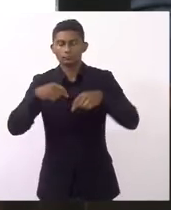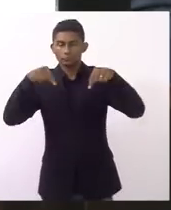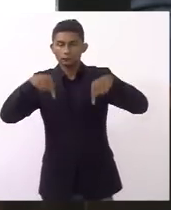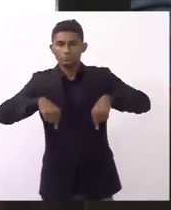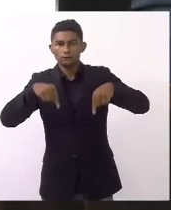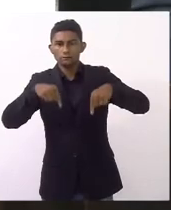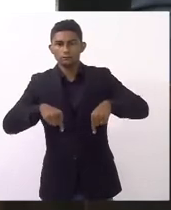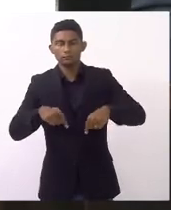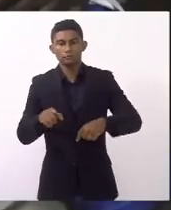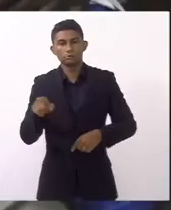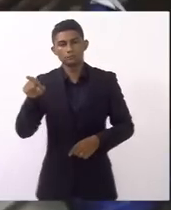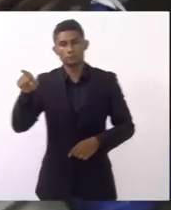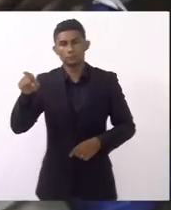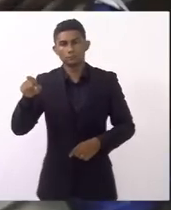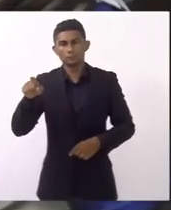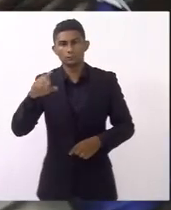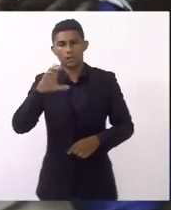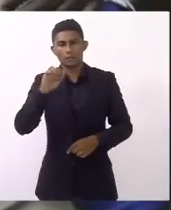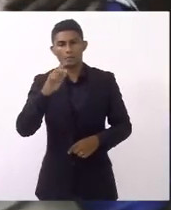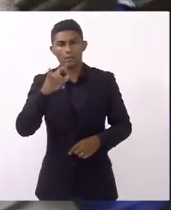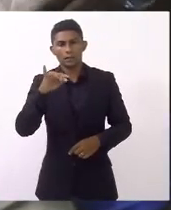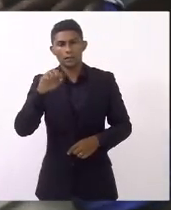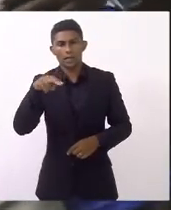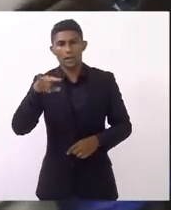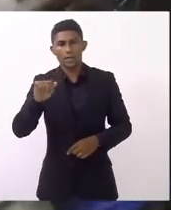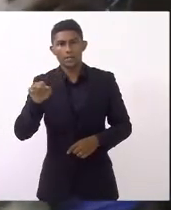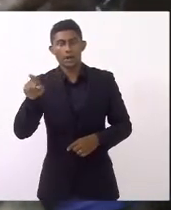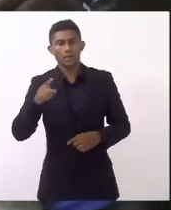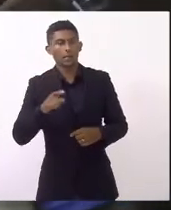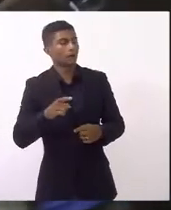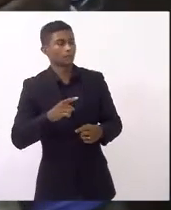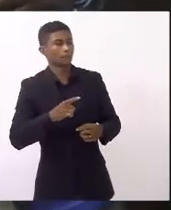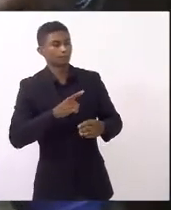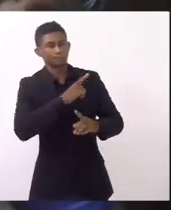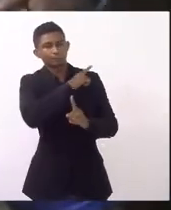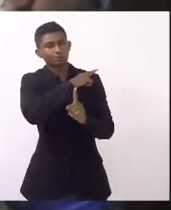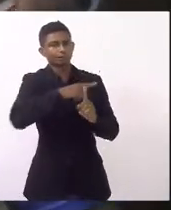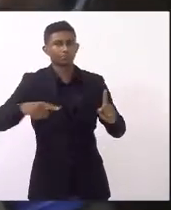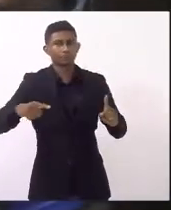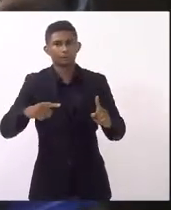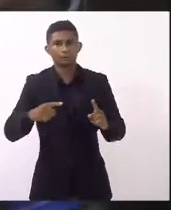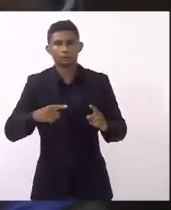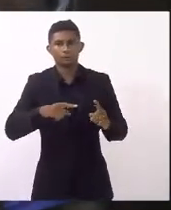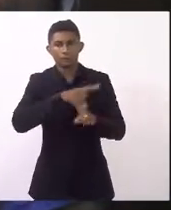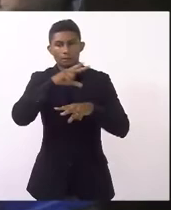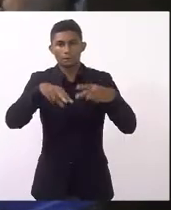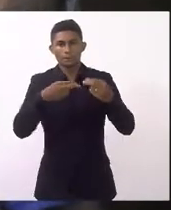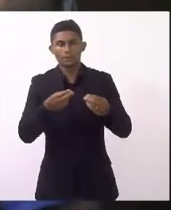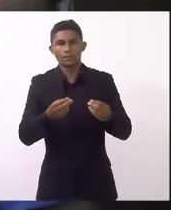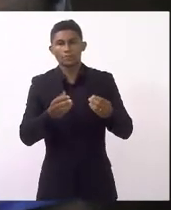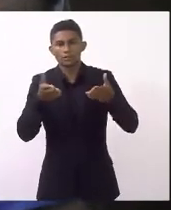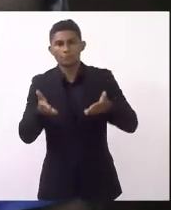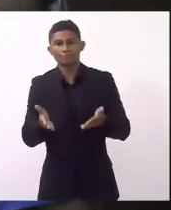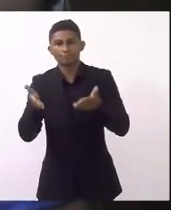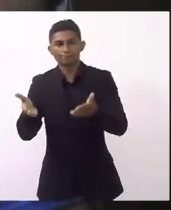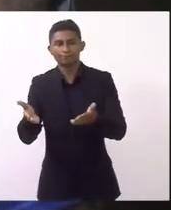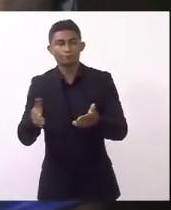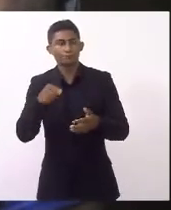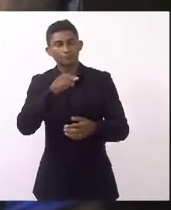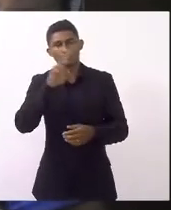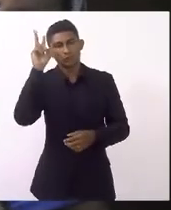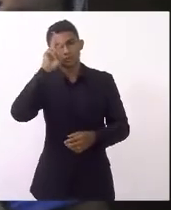portos impediu que o presente de Iemanjá fosse entregue no local onde